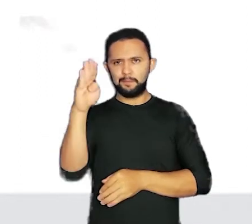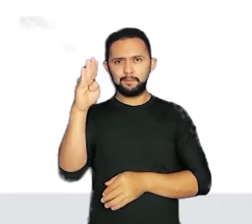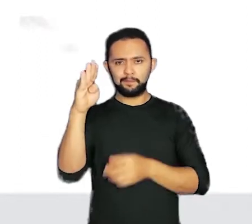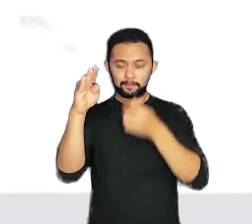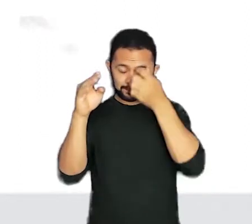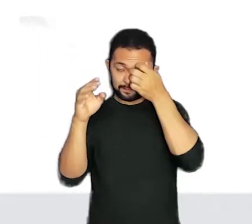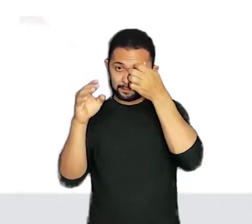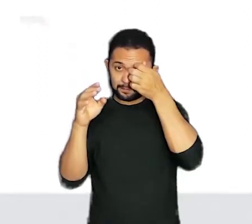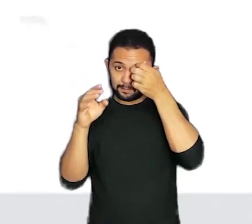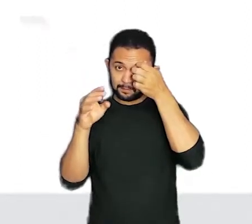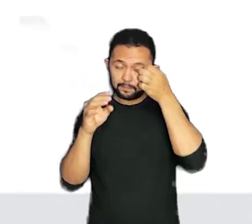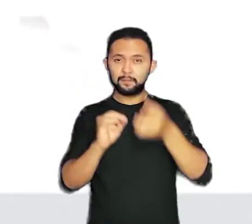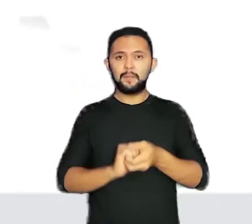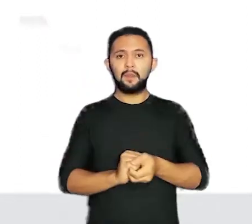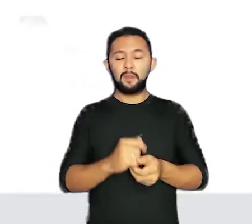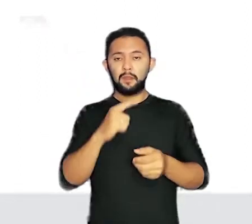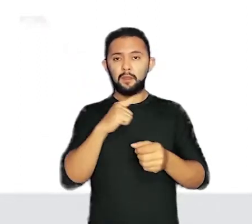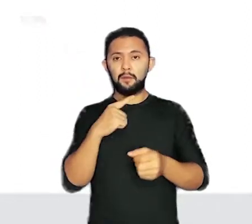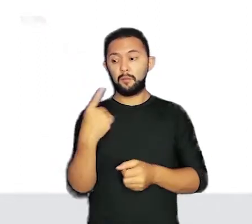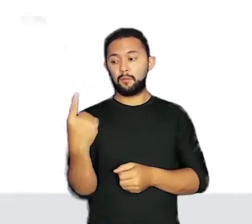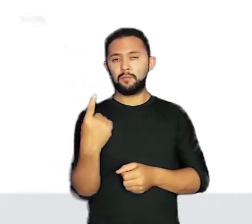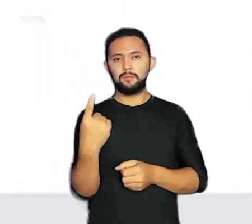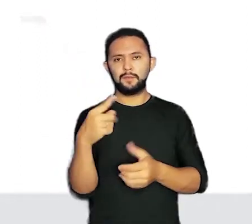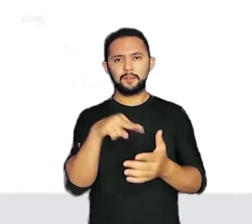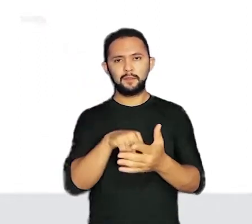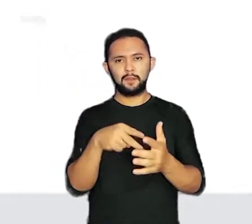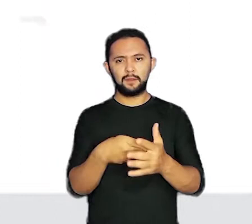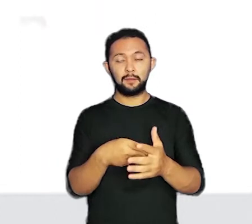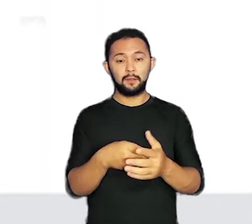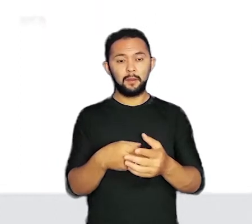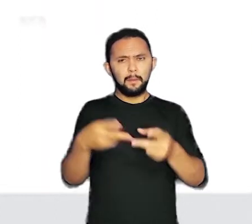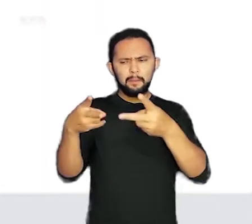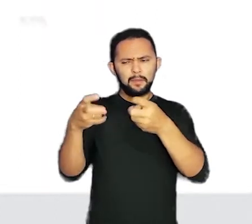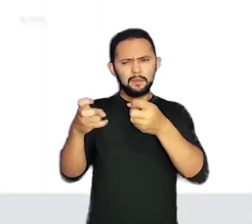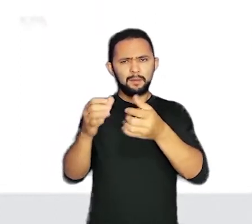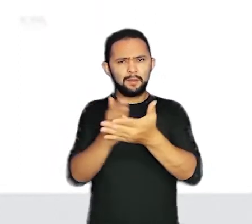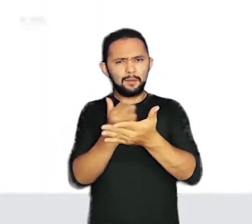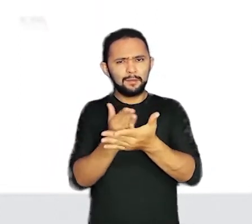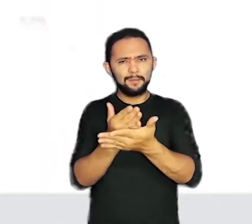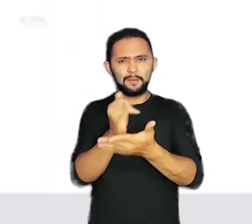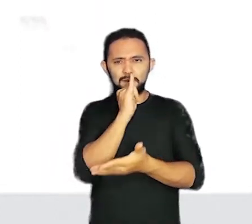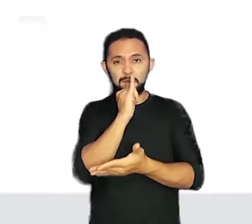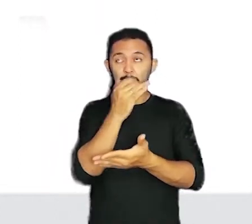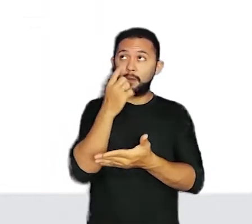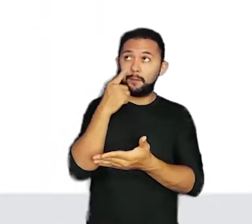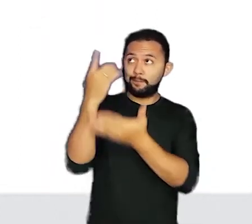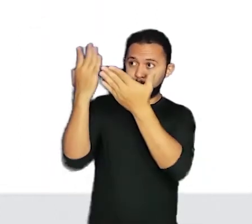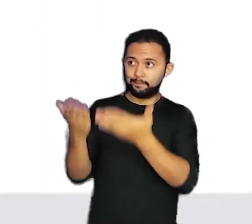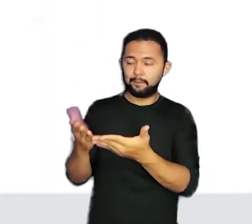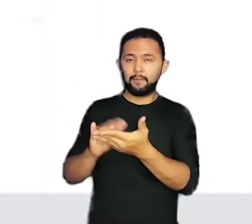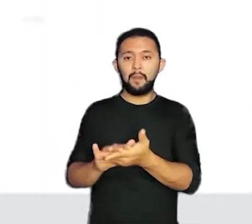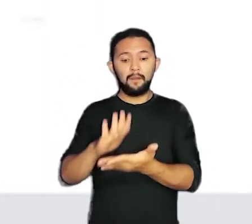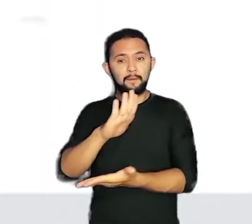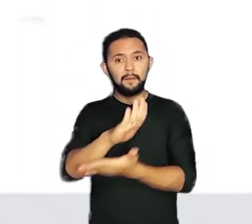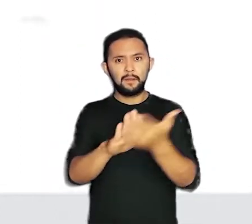só vai ter um sentido completo, tá bom? Então observe aqui os exemplos novamente. Viajarei